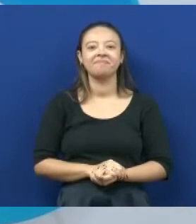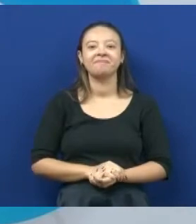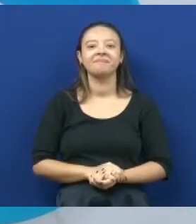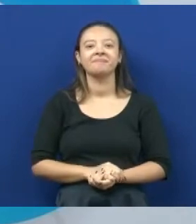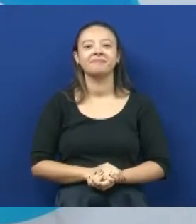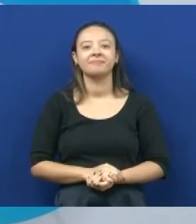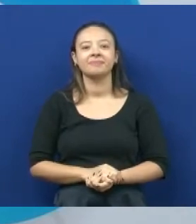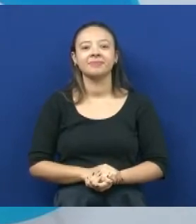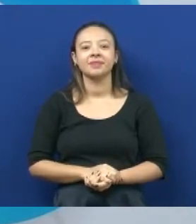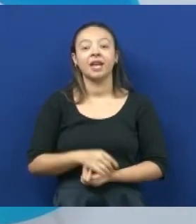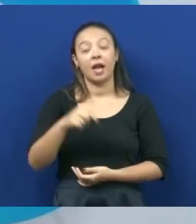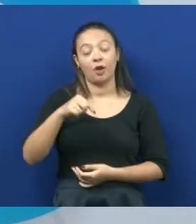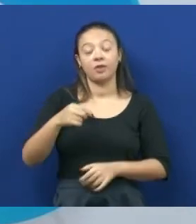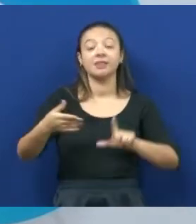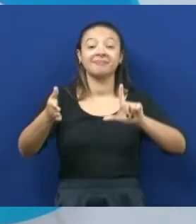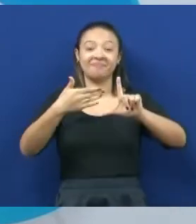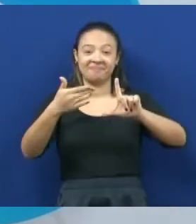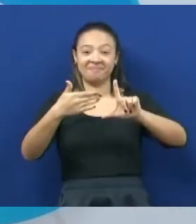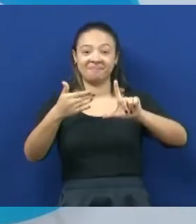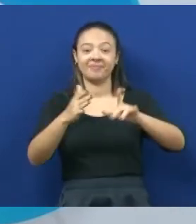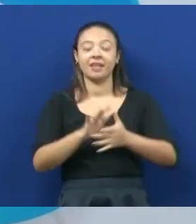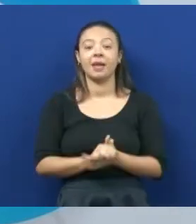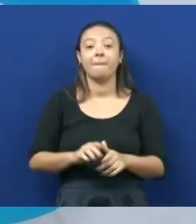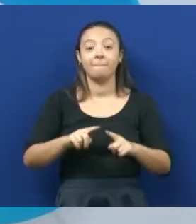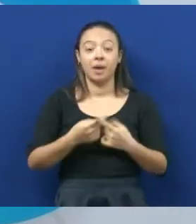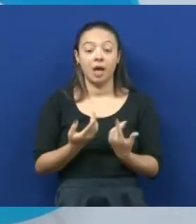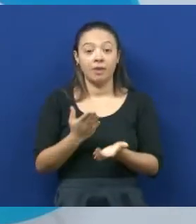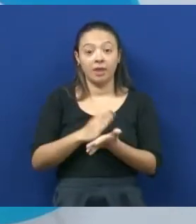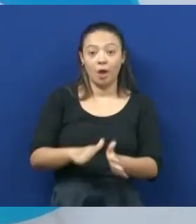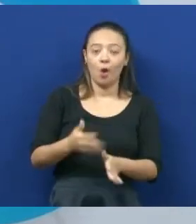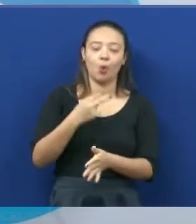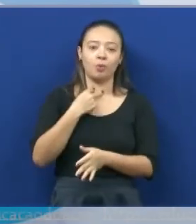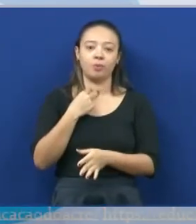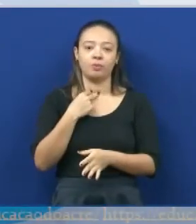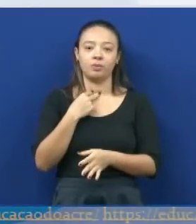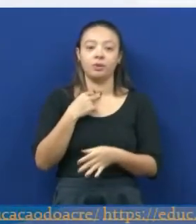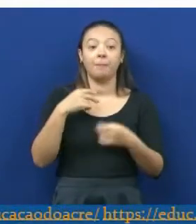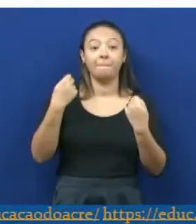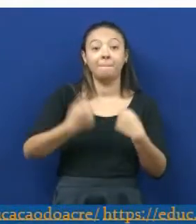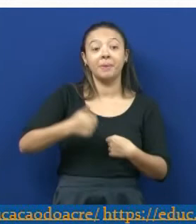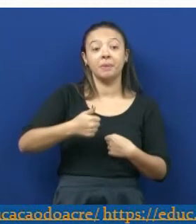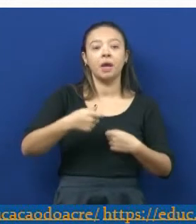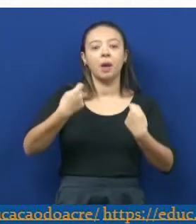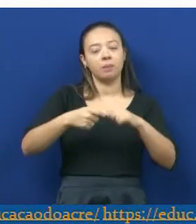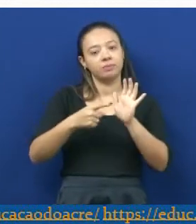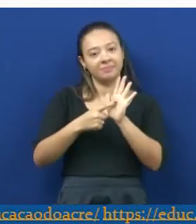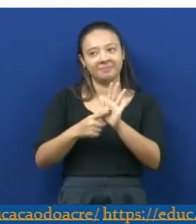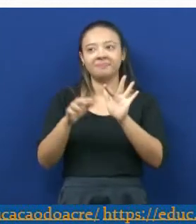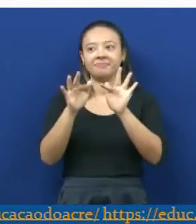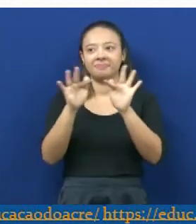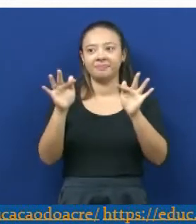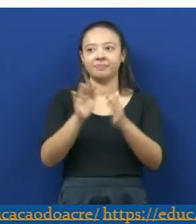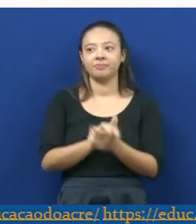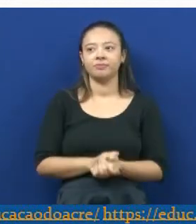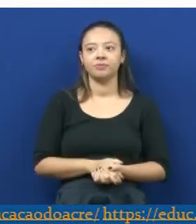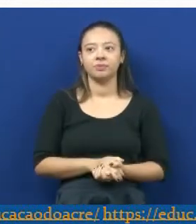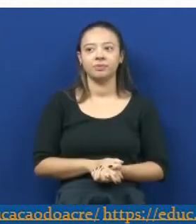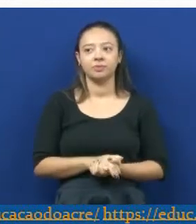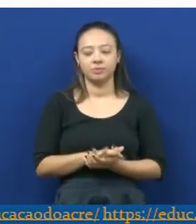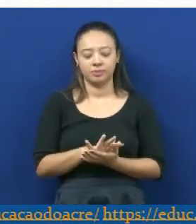presença em mais essa teleaula, mas eu não posso terminar sem antes te deixar essa mensagem que vai aparecer aí na sua tela. Olha